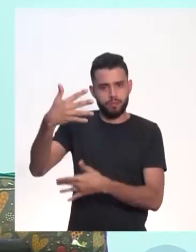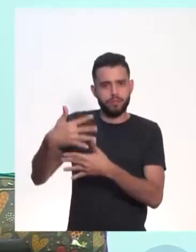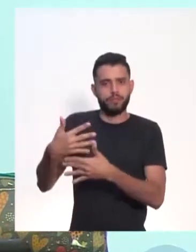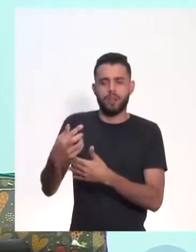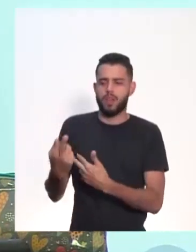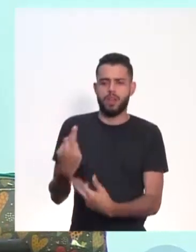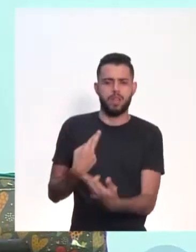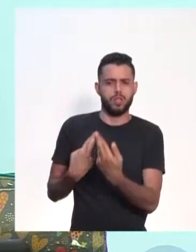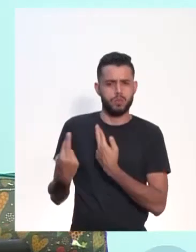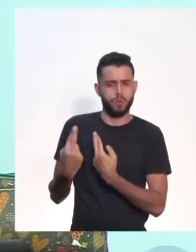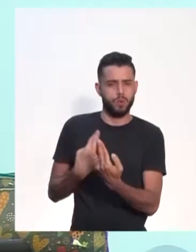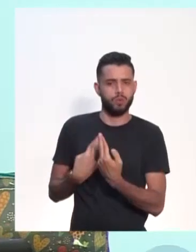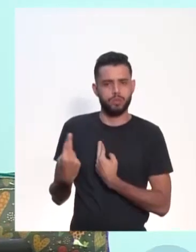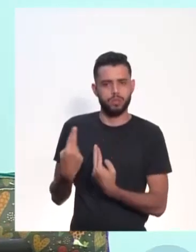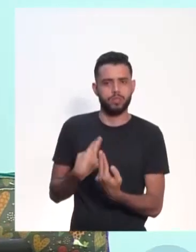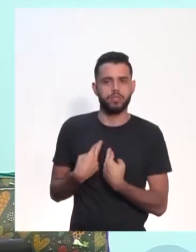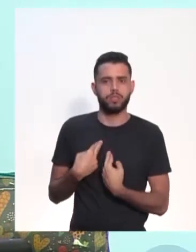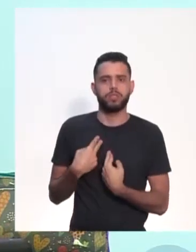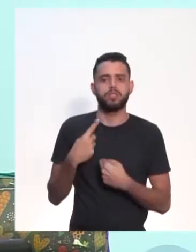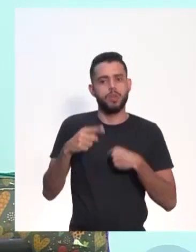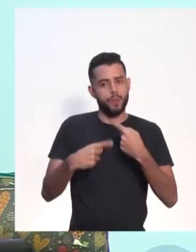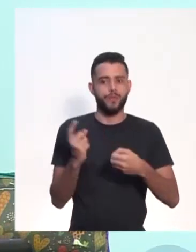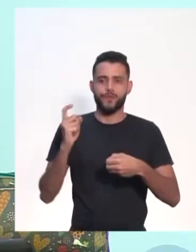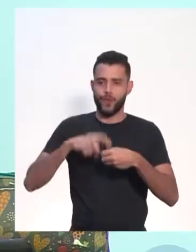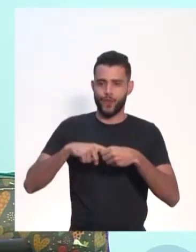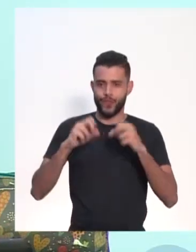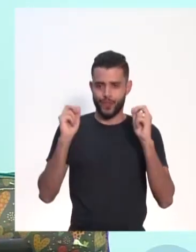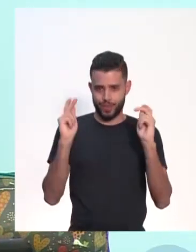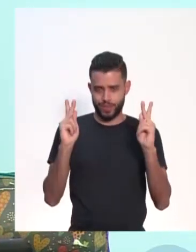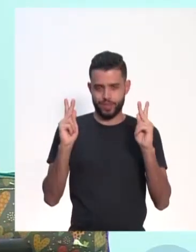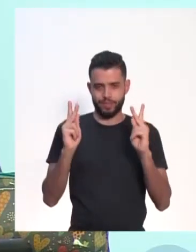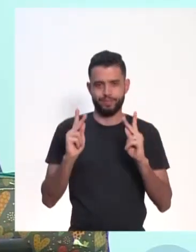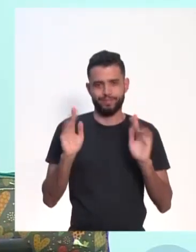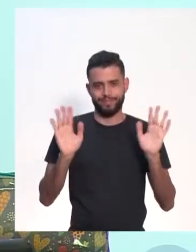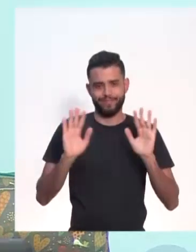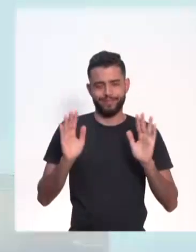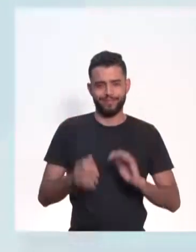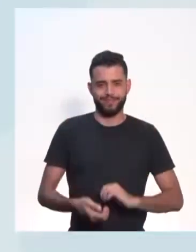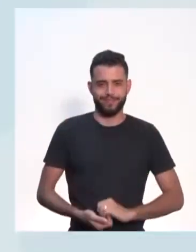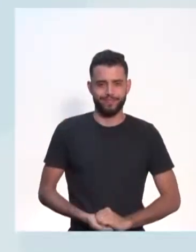respondam, e aí a gente retoma, tudo bem? Então, até lá!